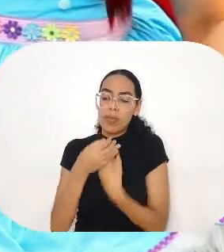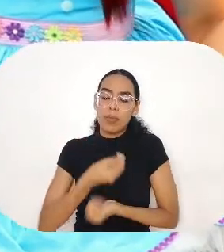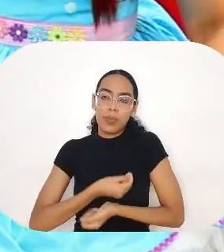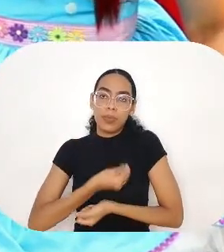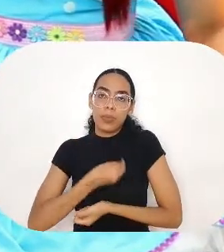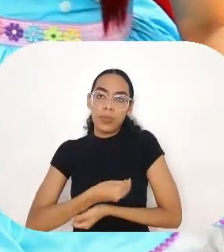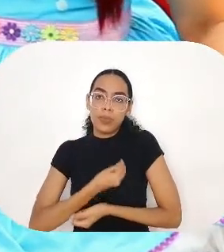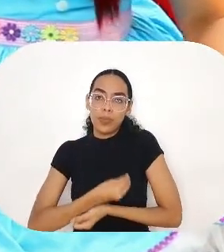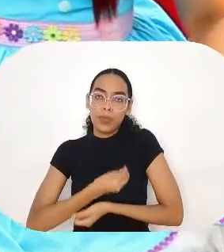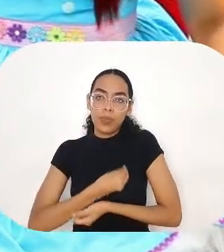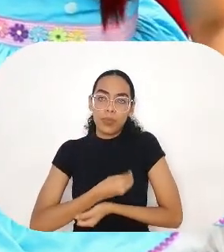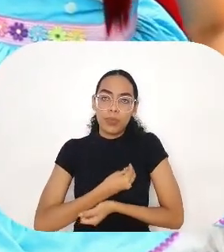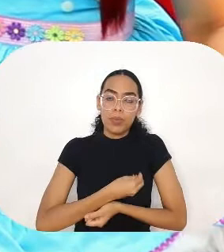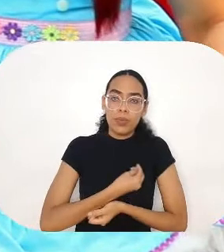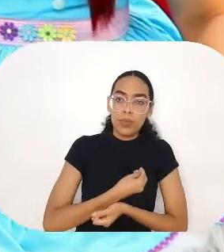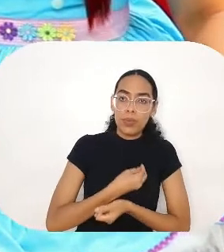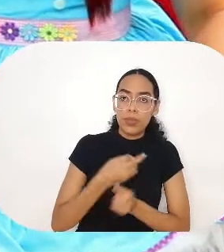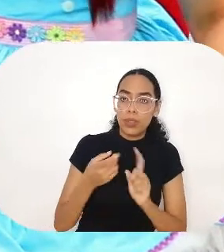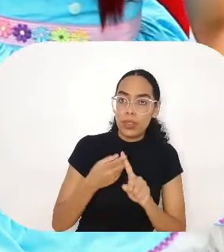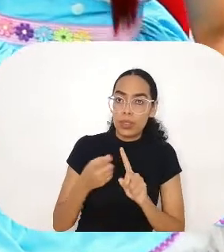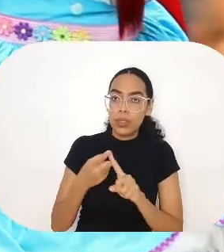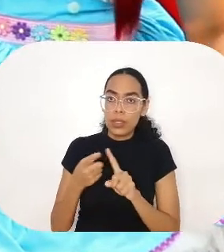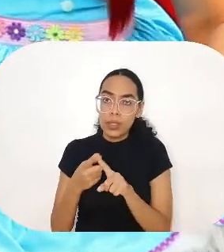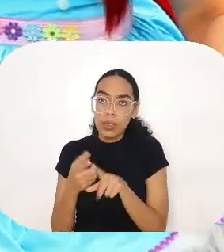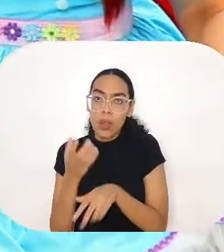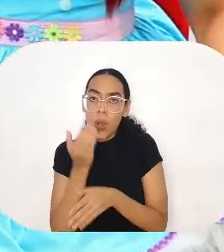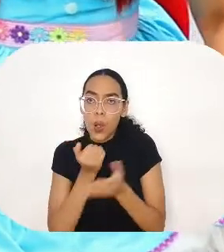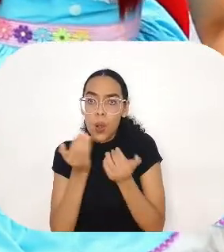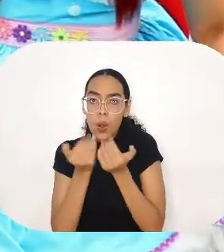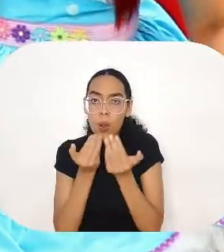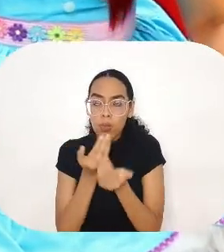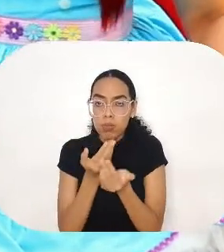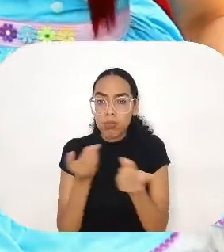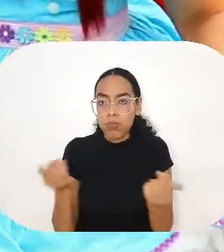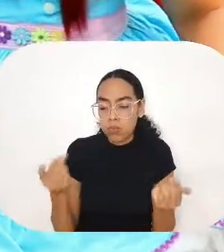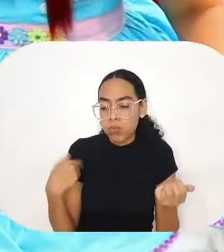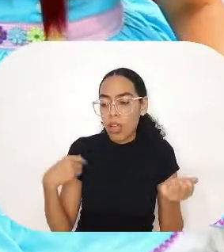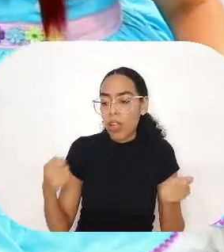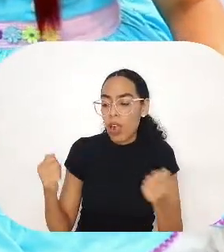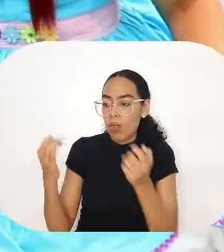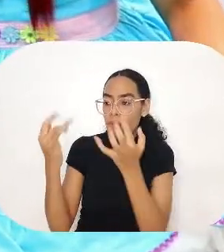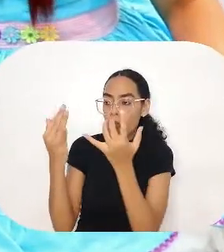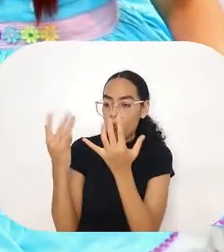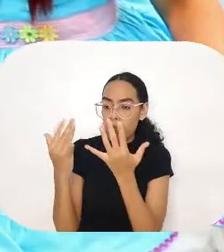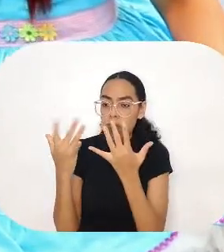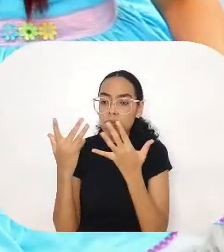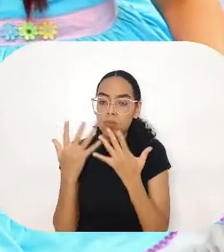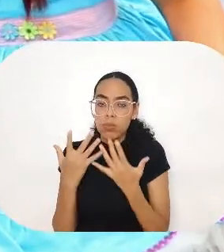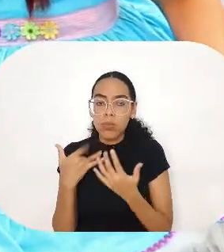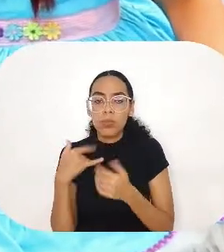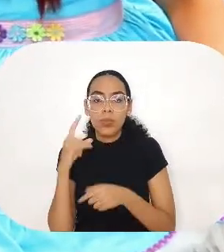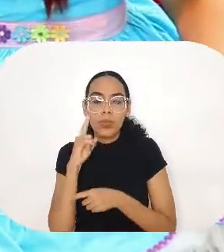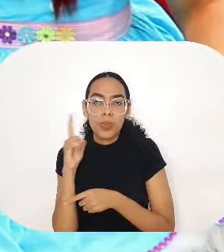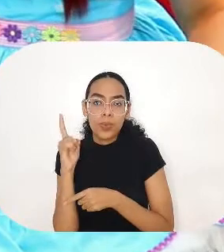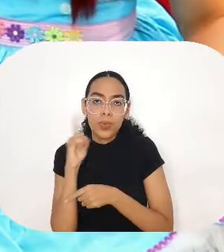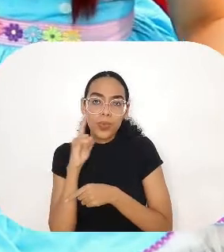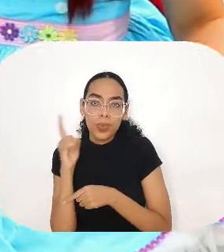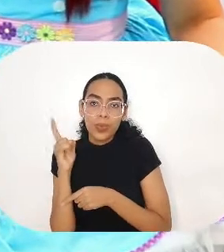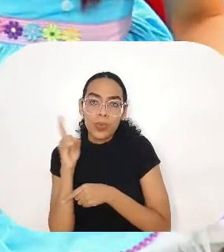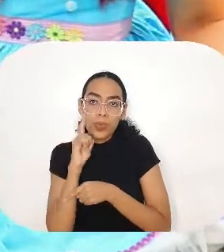O seu beijo da comida que sobrou do jantar.